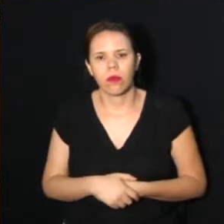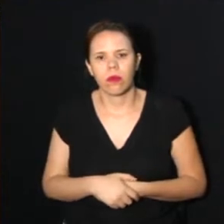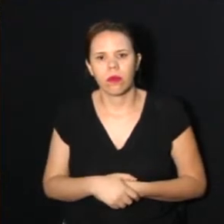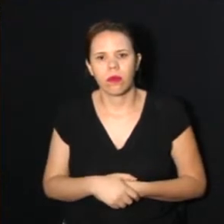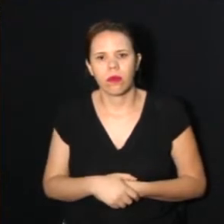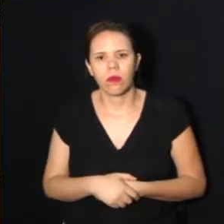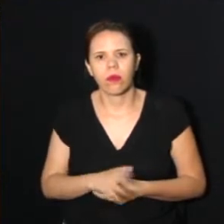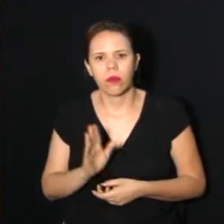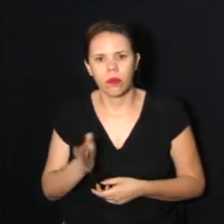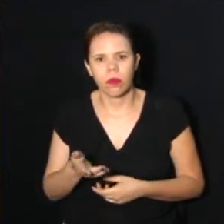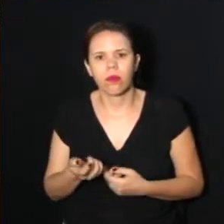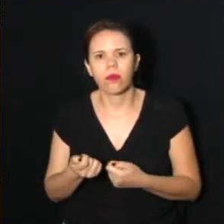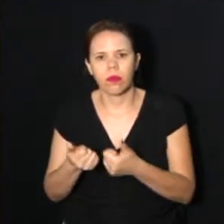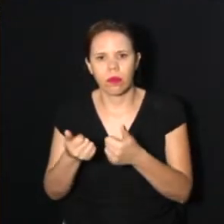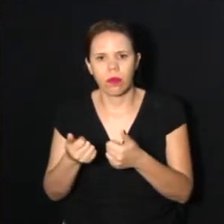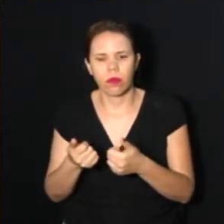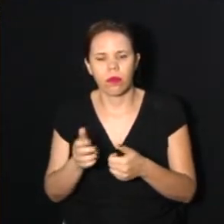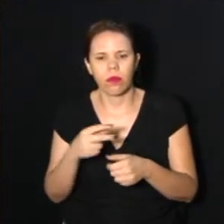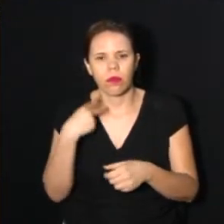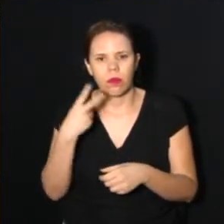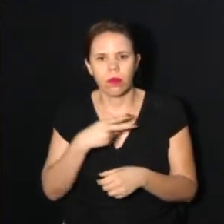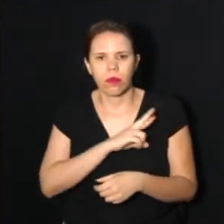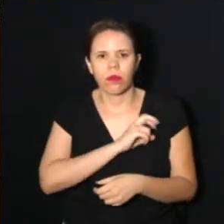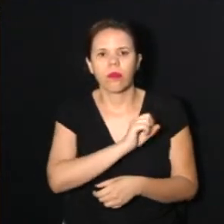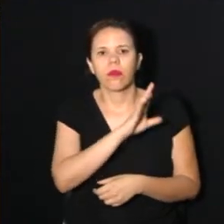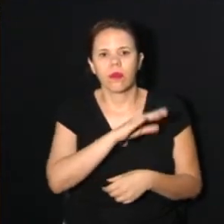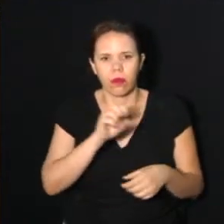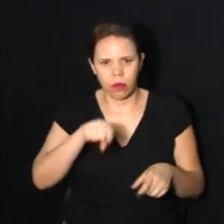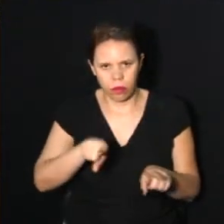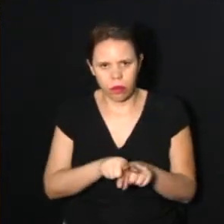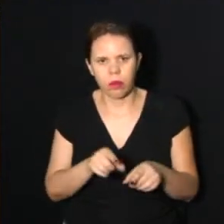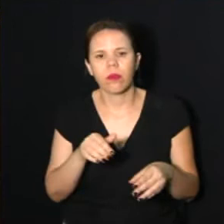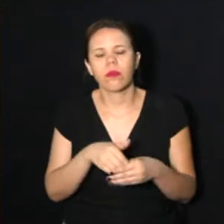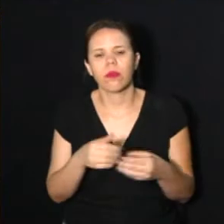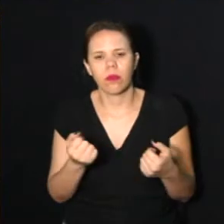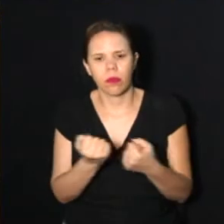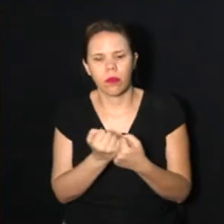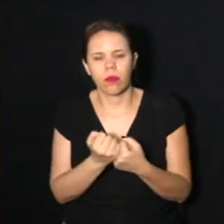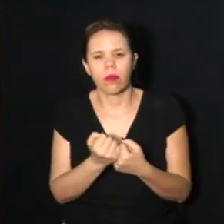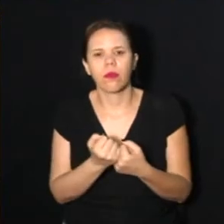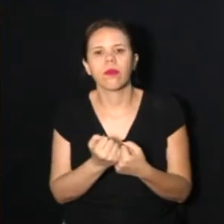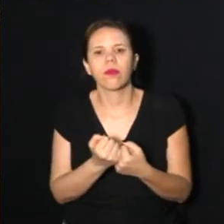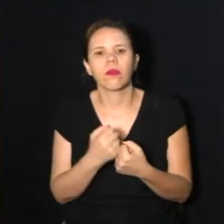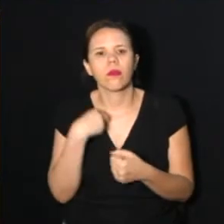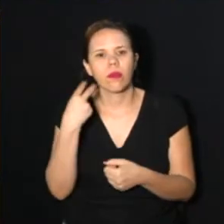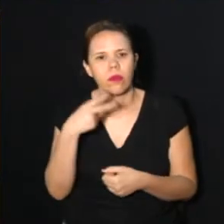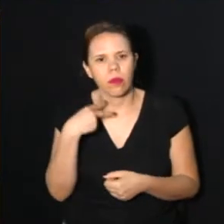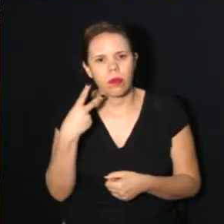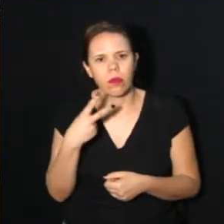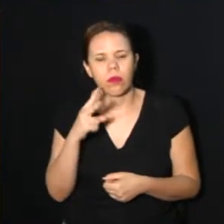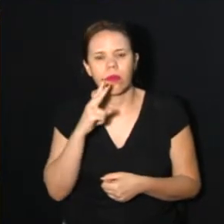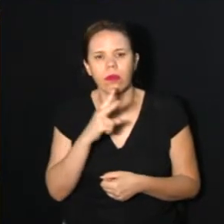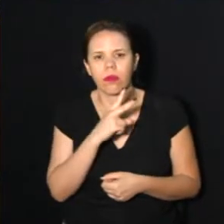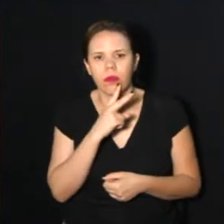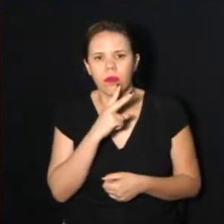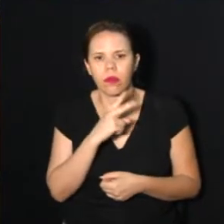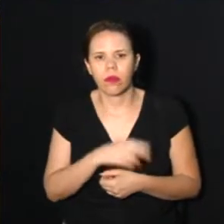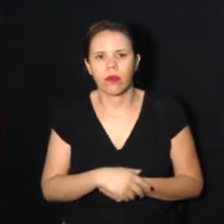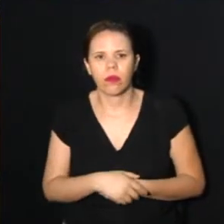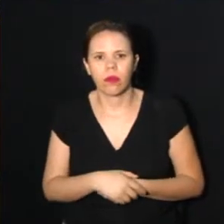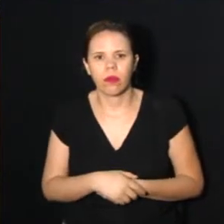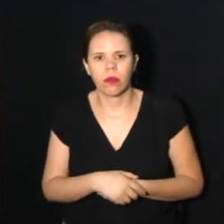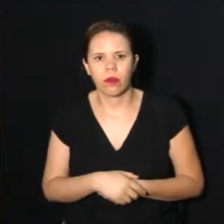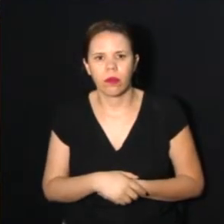Já deu parecer favorável. Vereador Rubens Gás. Também acompanho, senhor presidente. Vereador Vinícius Gratti.